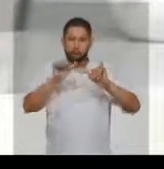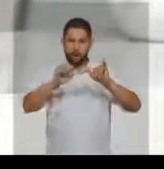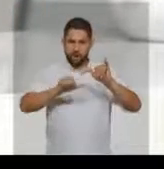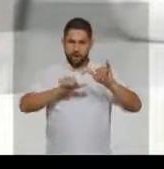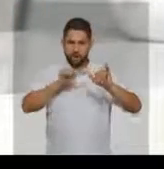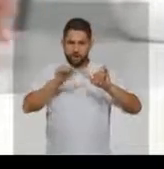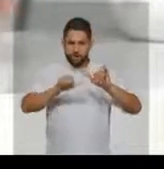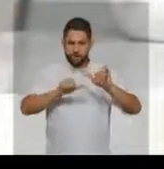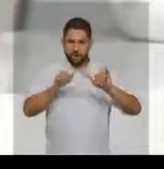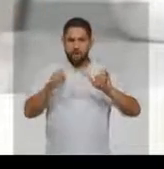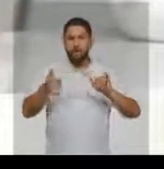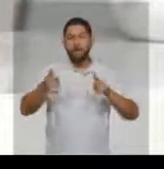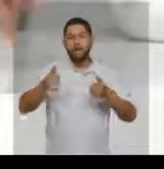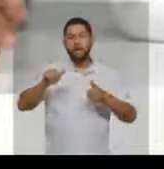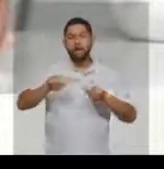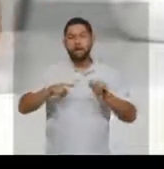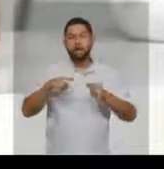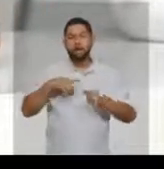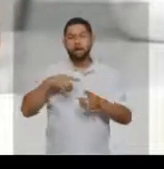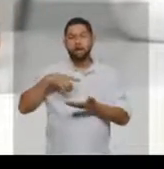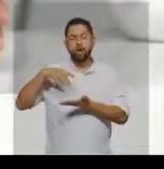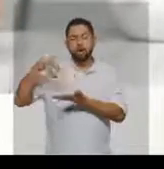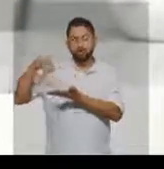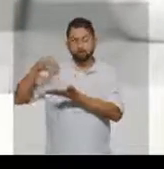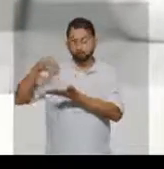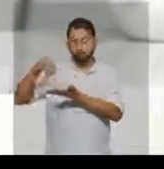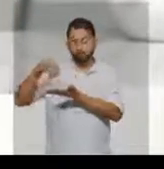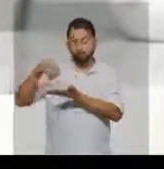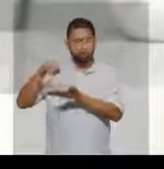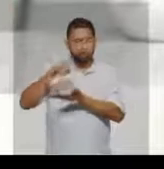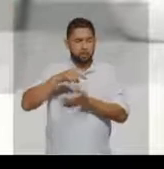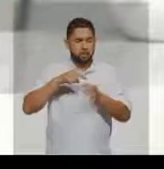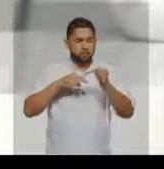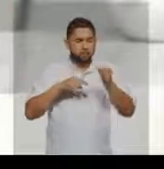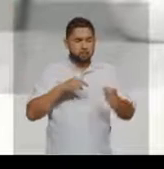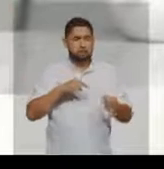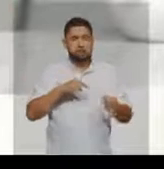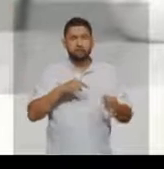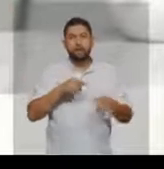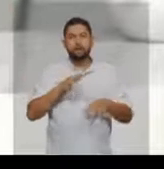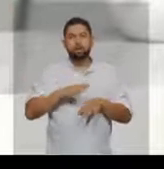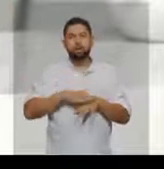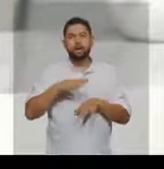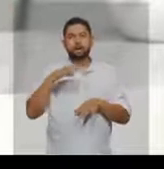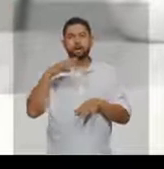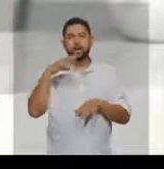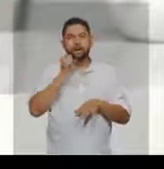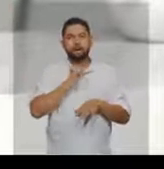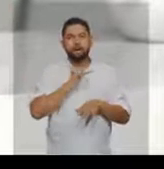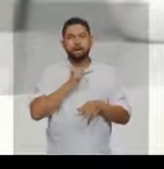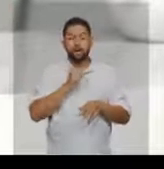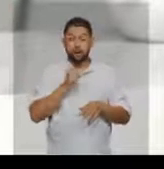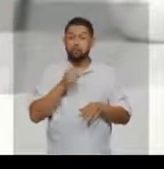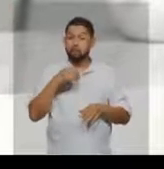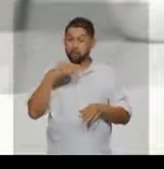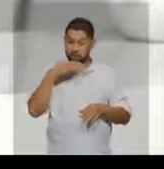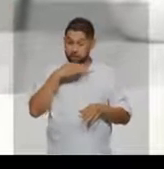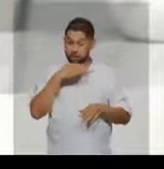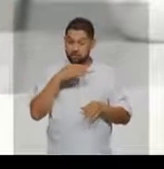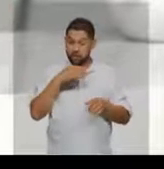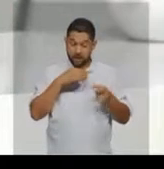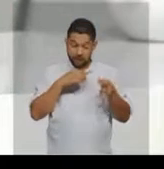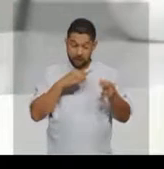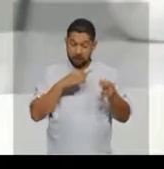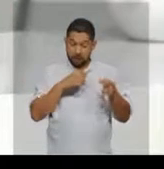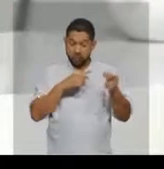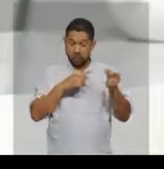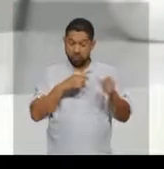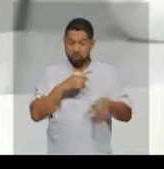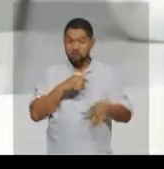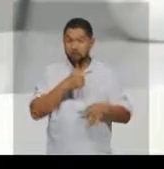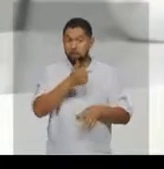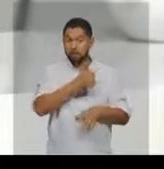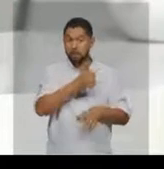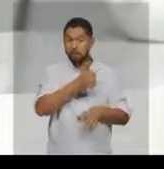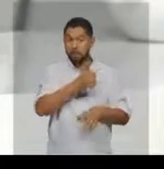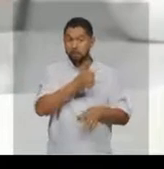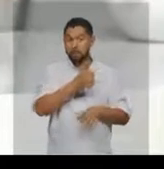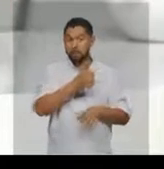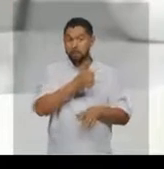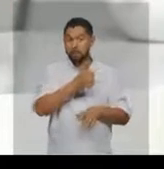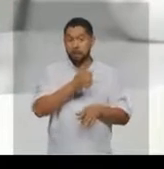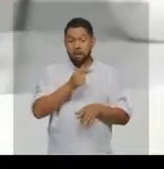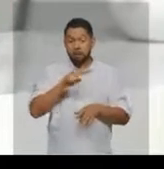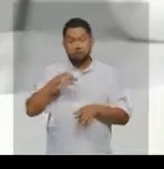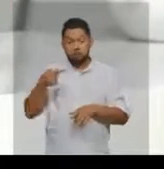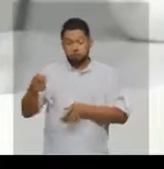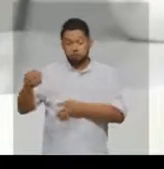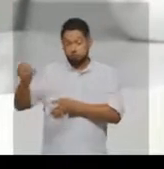onde estava com os pozinhos, foi muito mais rápida do que essa. E olha que eu ainda joguei o comprimido primeiro. Então, ele ganhou alguns segundos aqui de